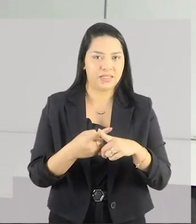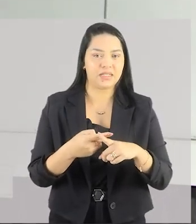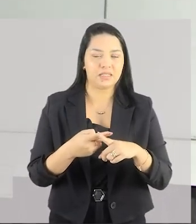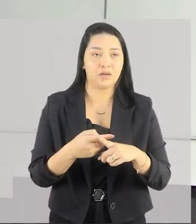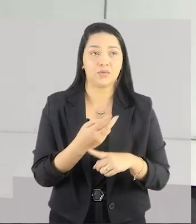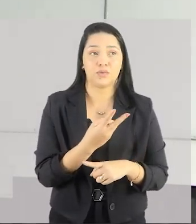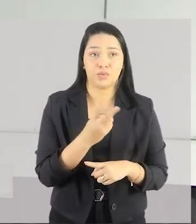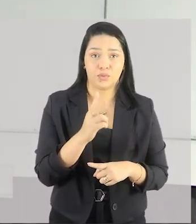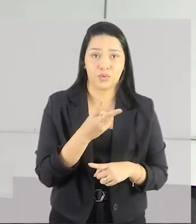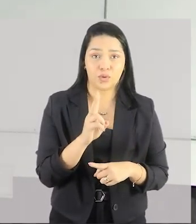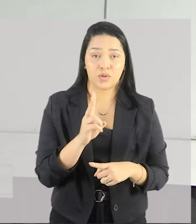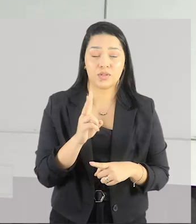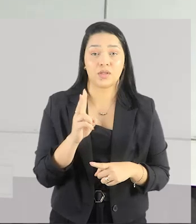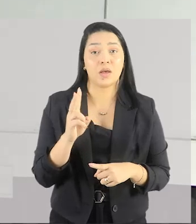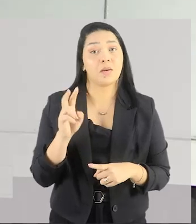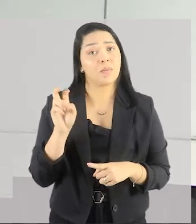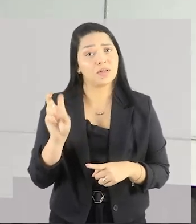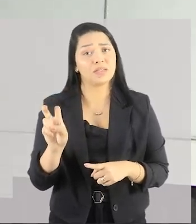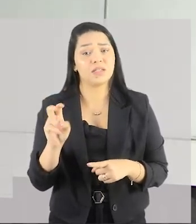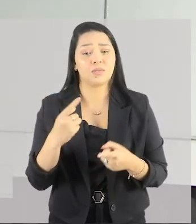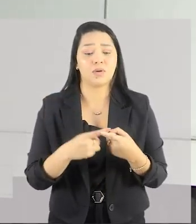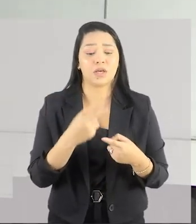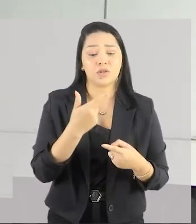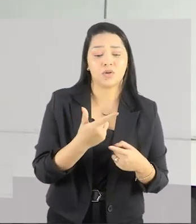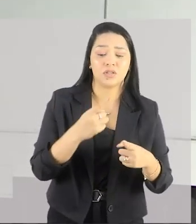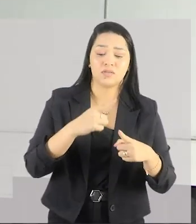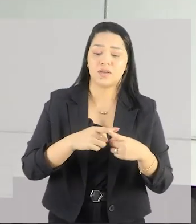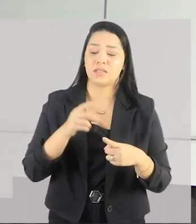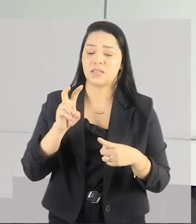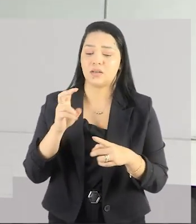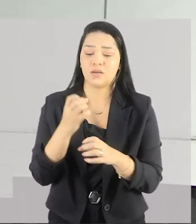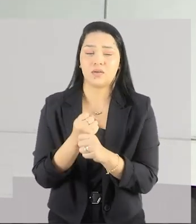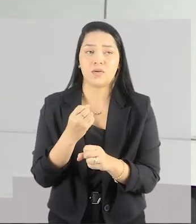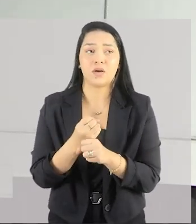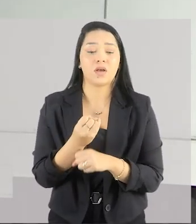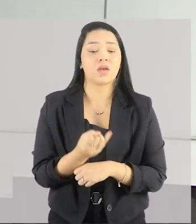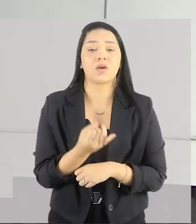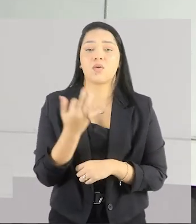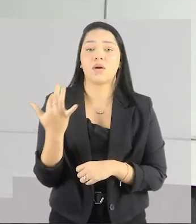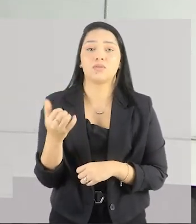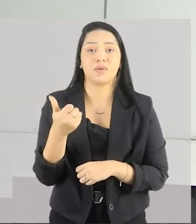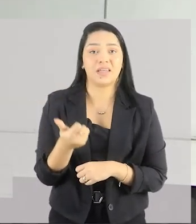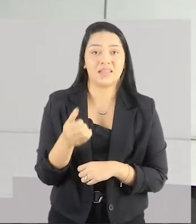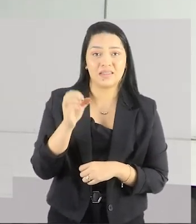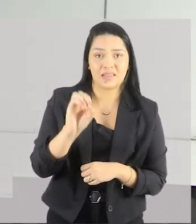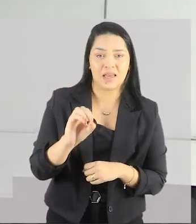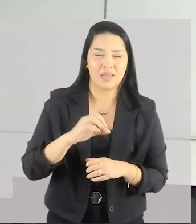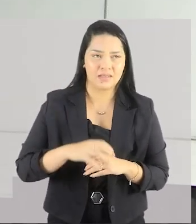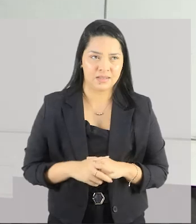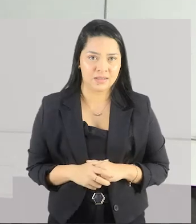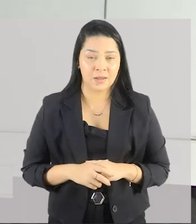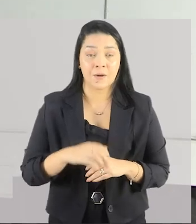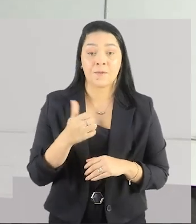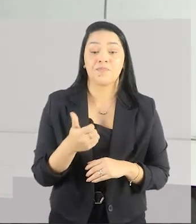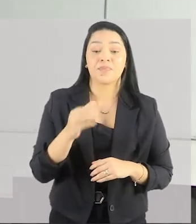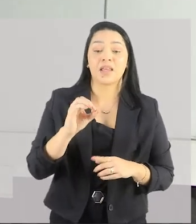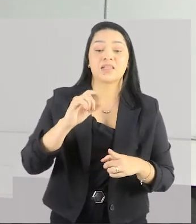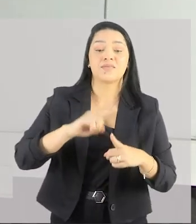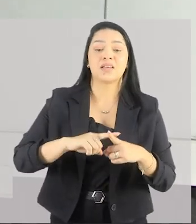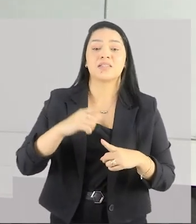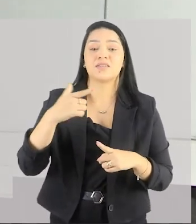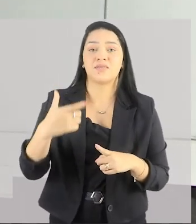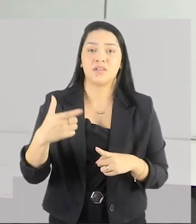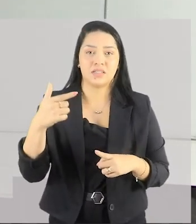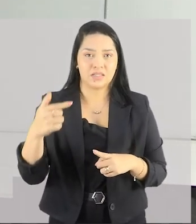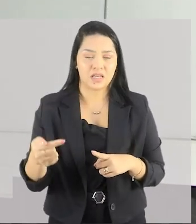do 2 por 5, né? Porque 2 vezes 5 vai resultar em quanto? Em 10. E 10 vezes